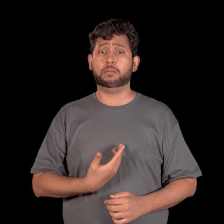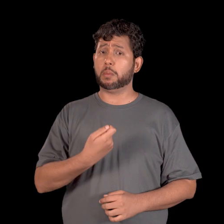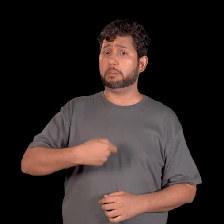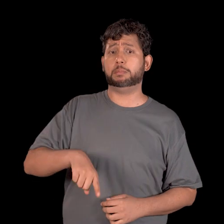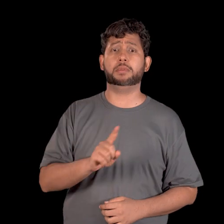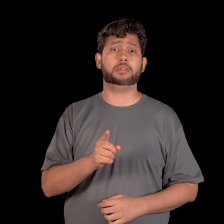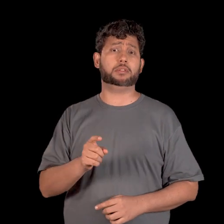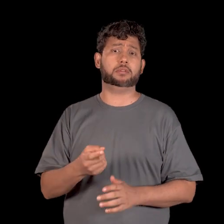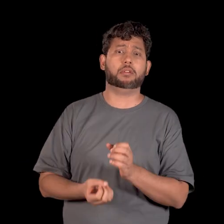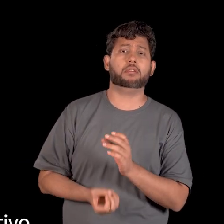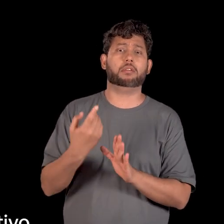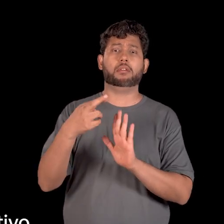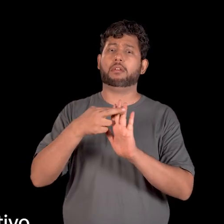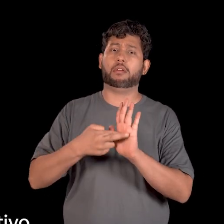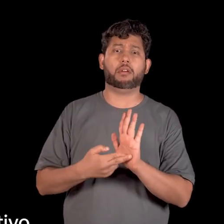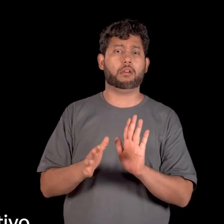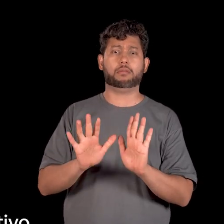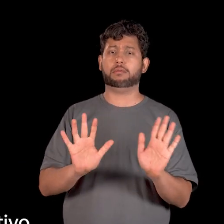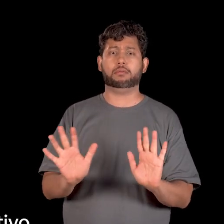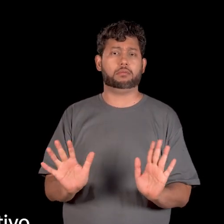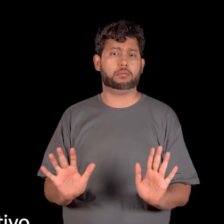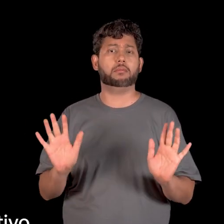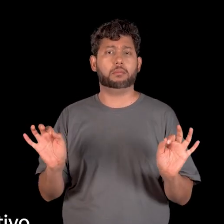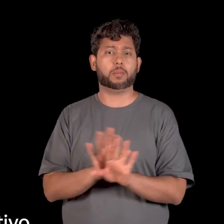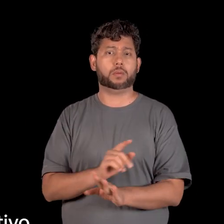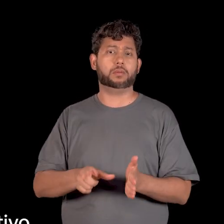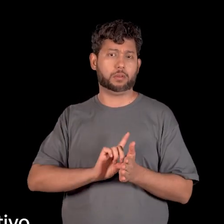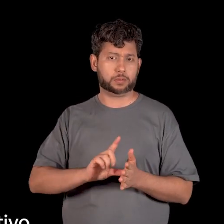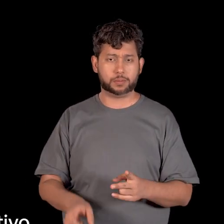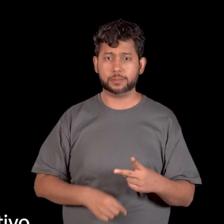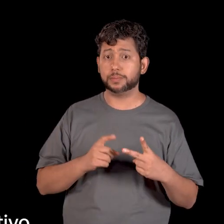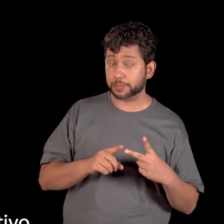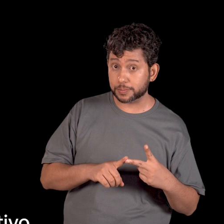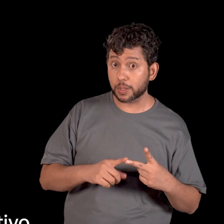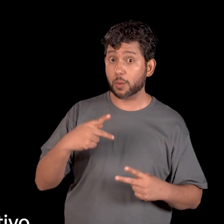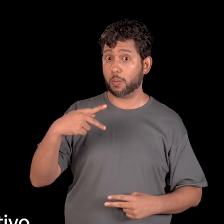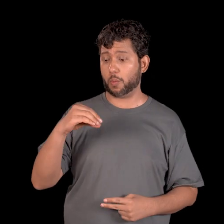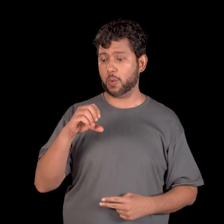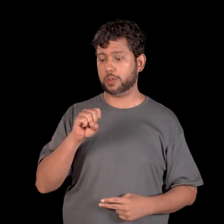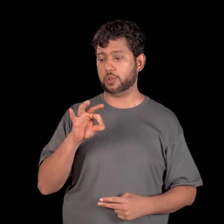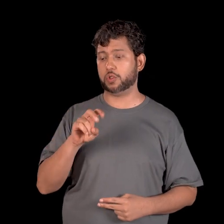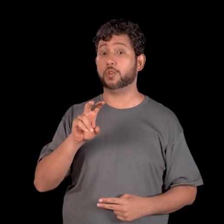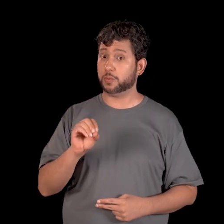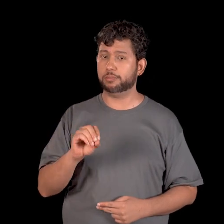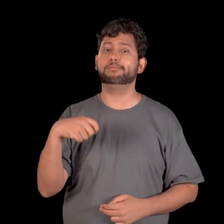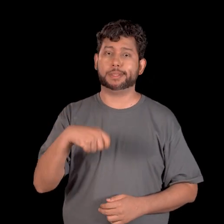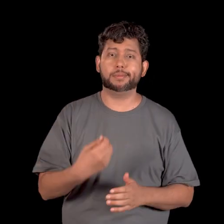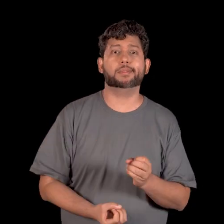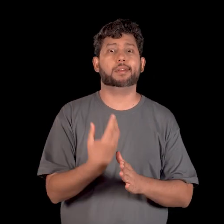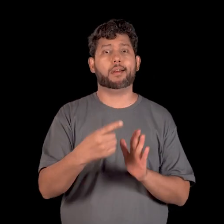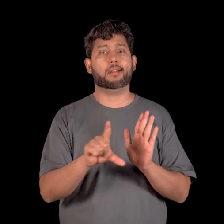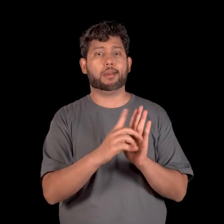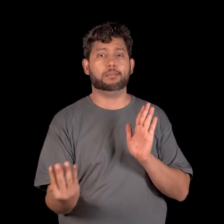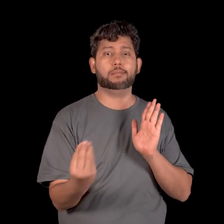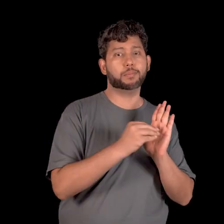do Estado para existir e dispensa a criação de regras para sua adoção. Direito positivo. Depende de uma